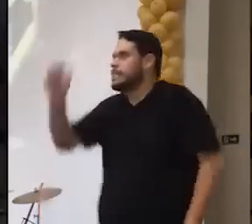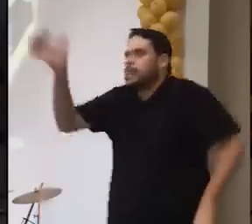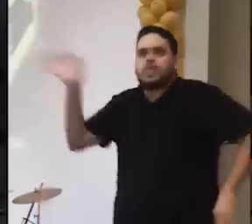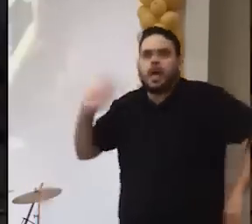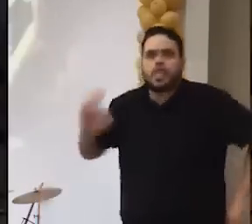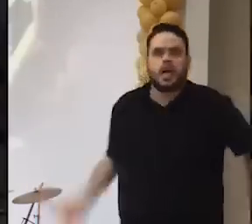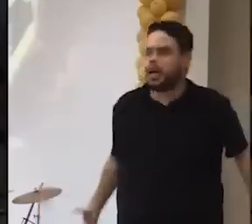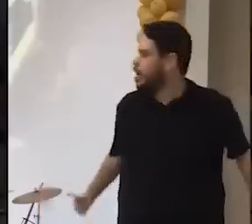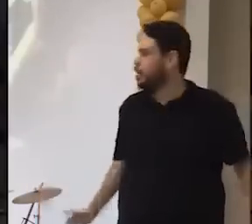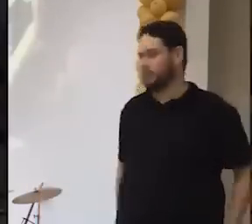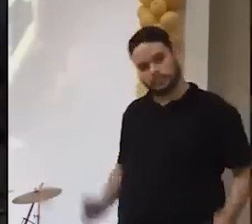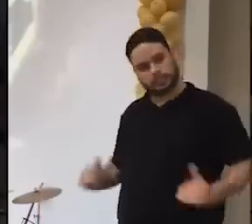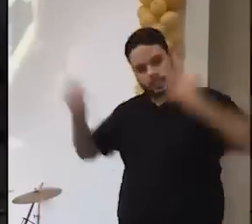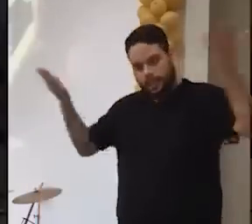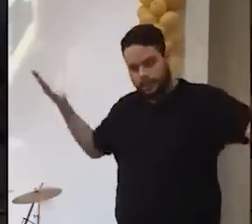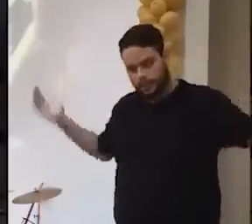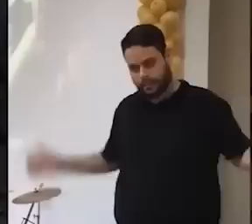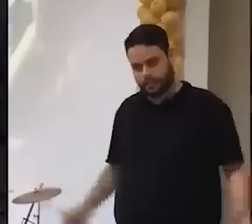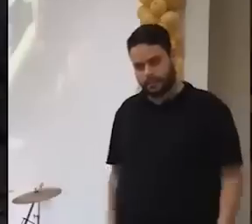menina crescer primeiro.